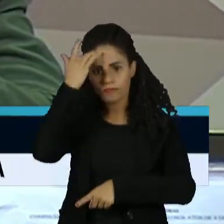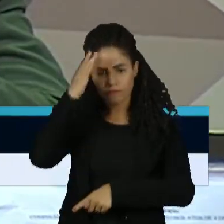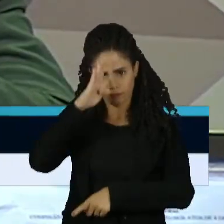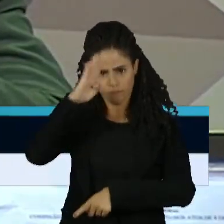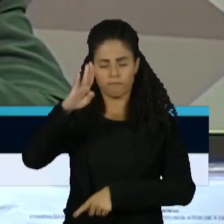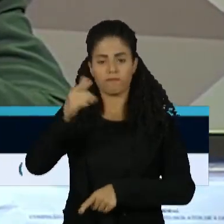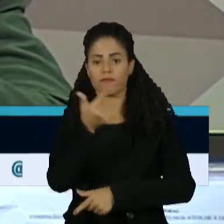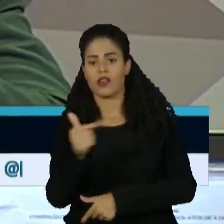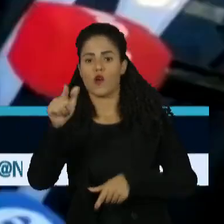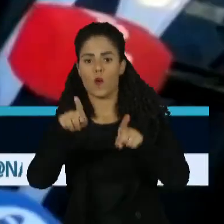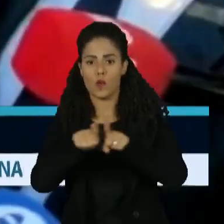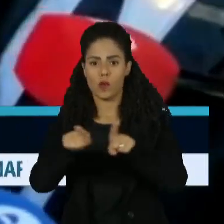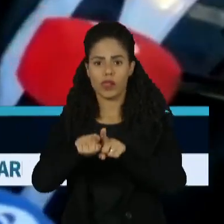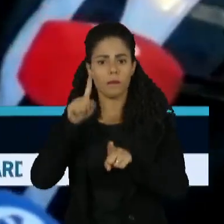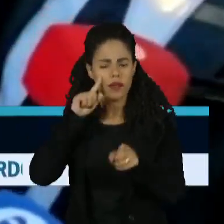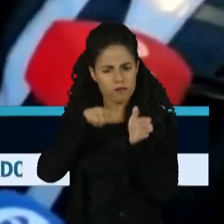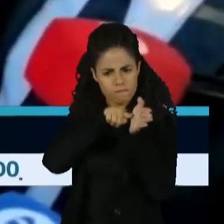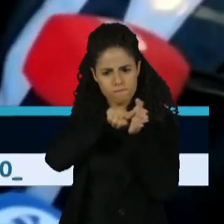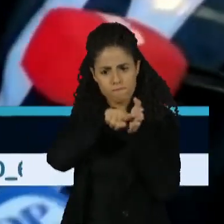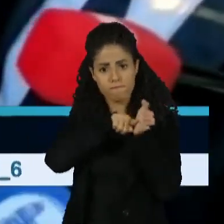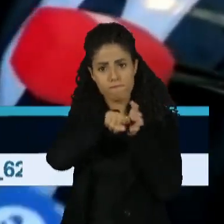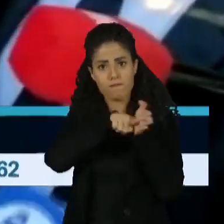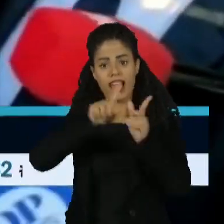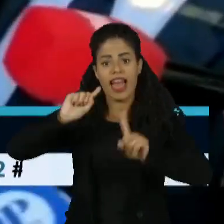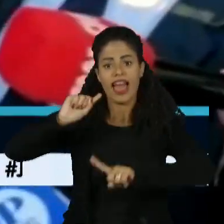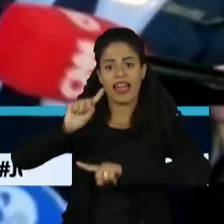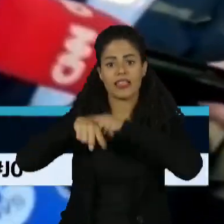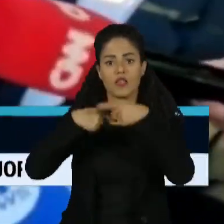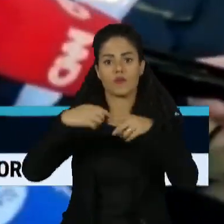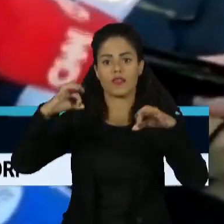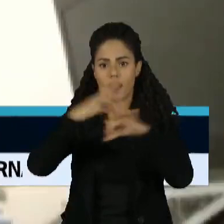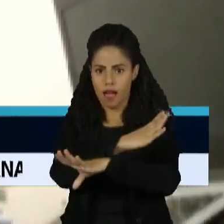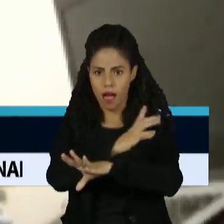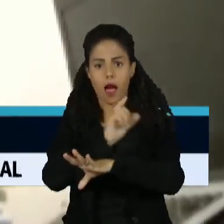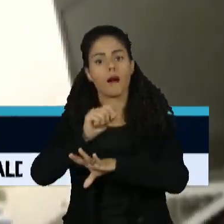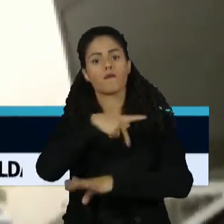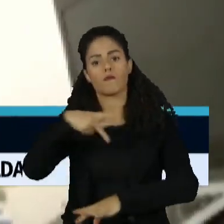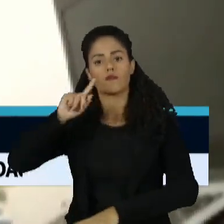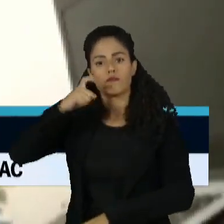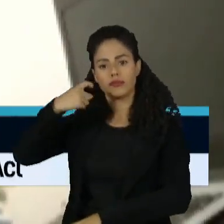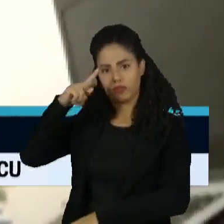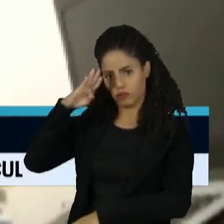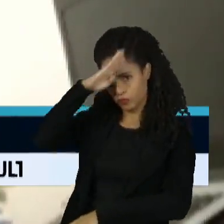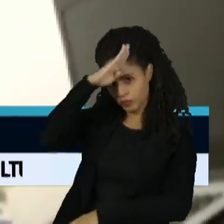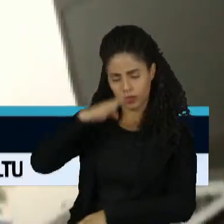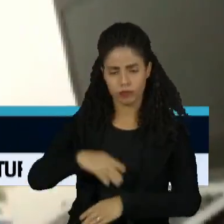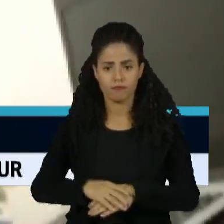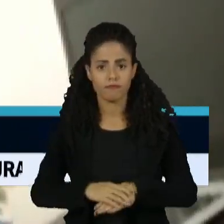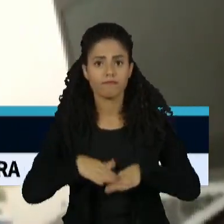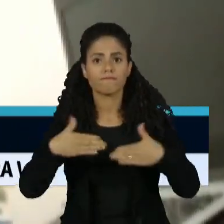de alta patente estão sendo investigados após o governo de Jair bolsonaro Militar